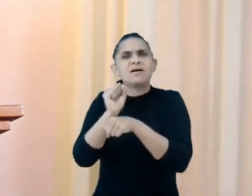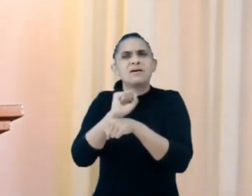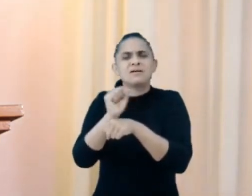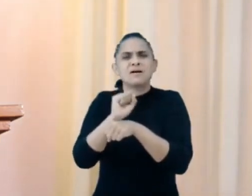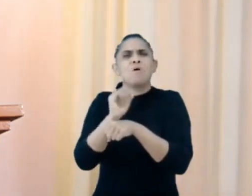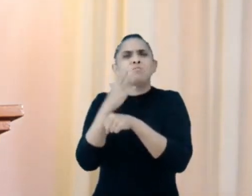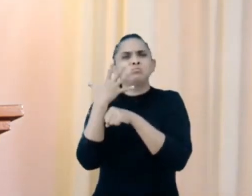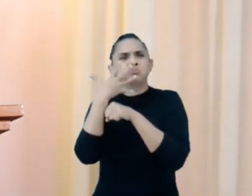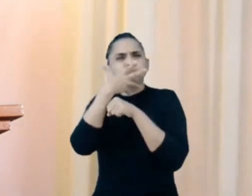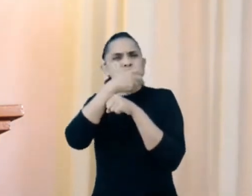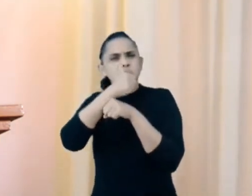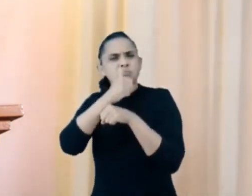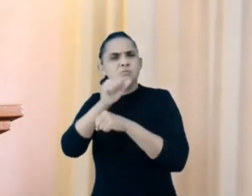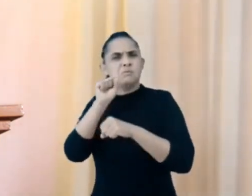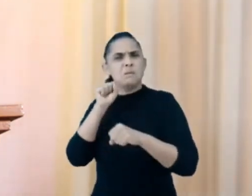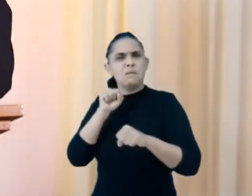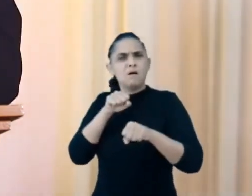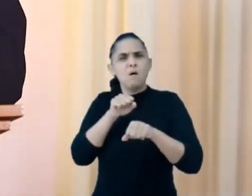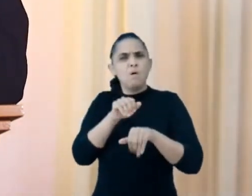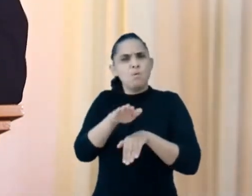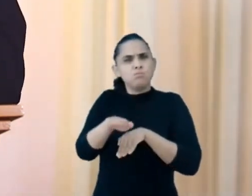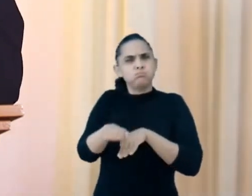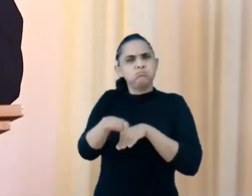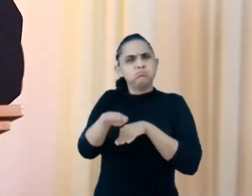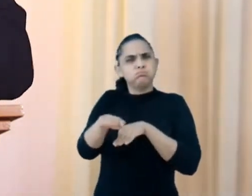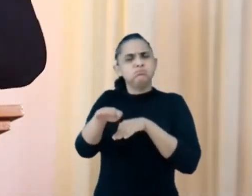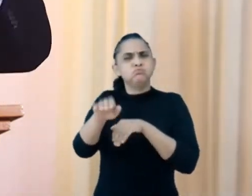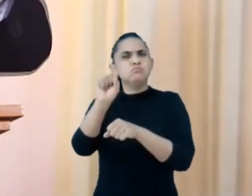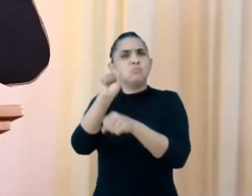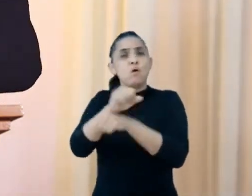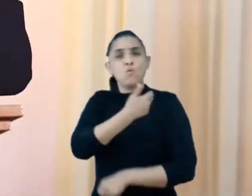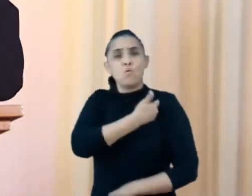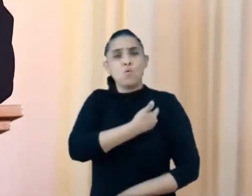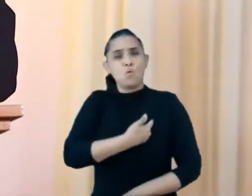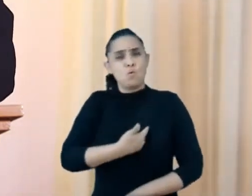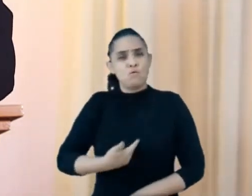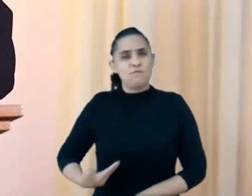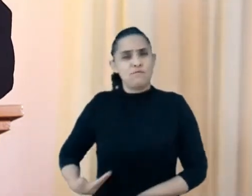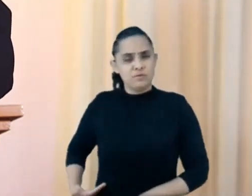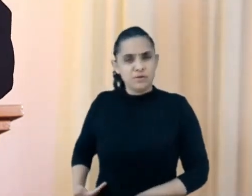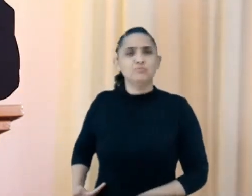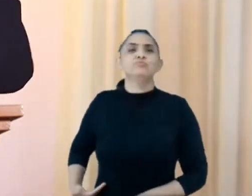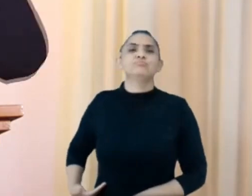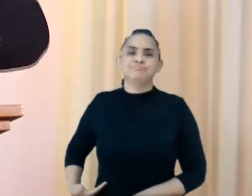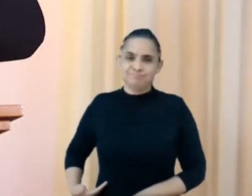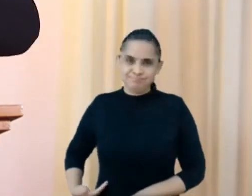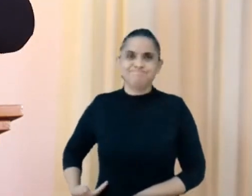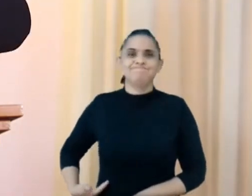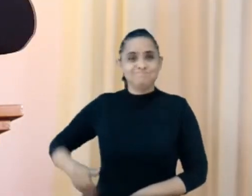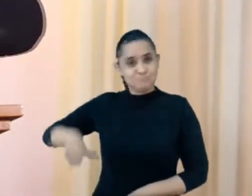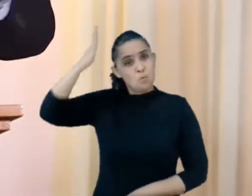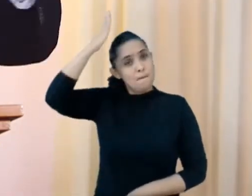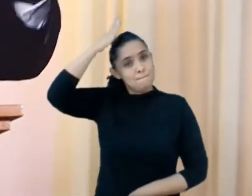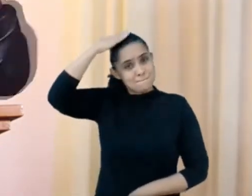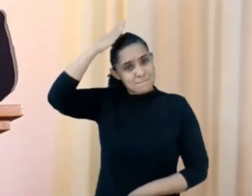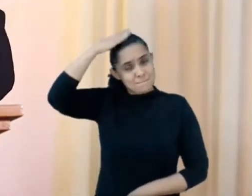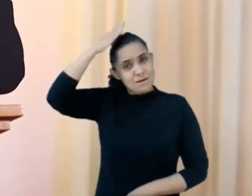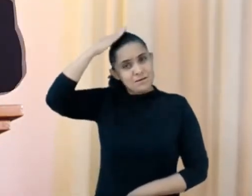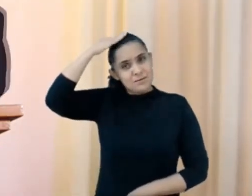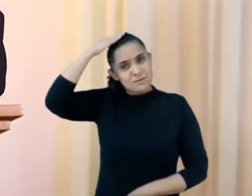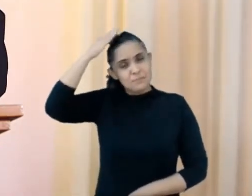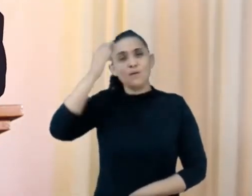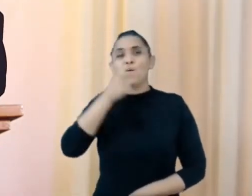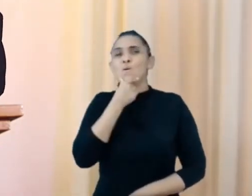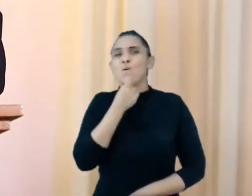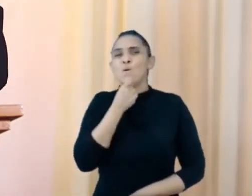em um determinado lugar. E o governador do Paraná estava saindo, se